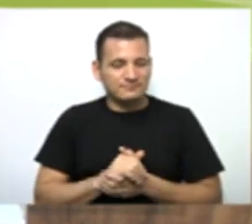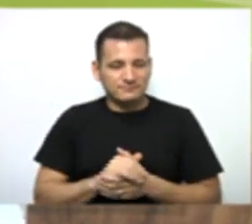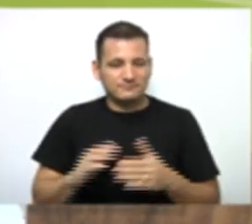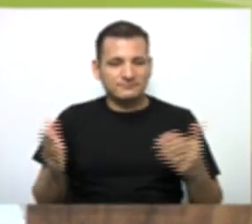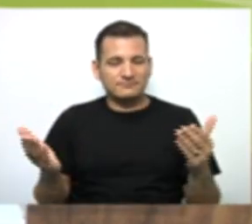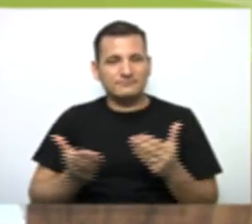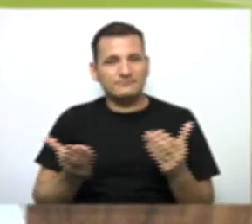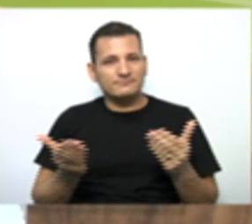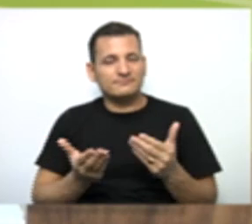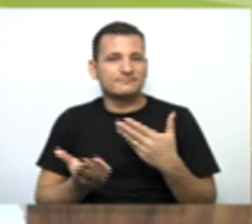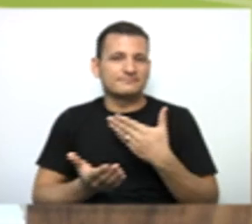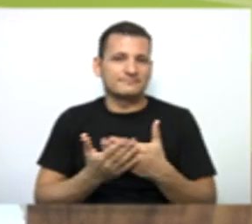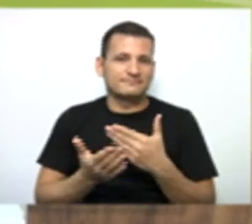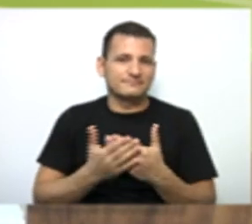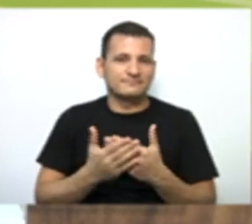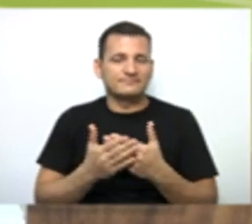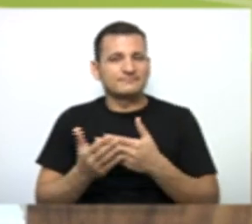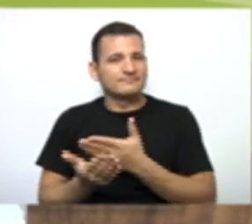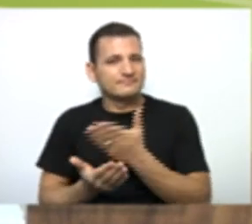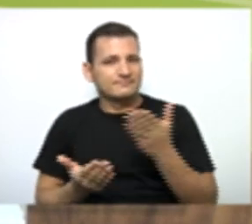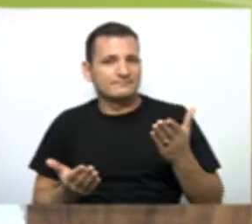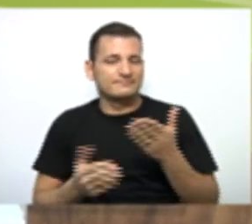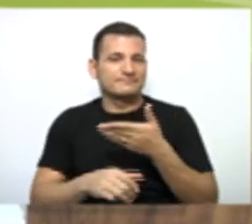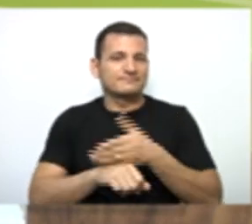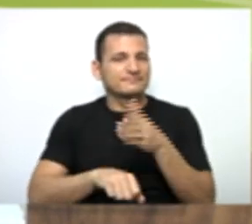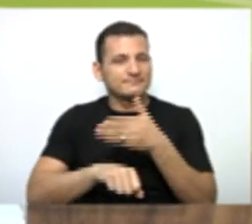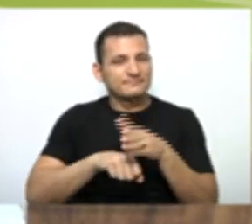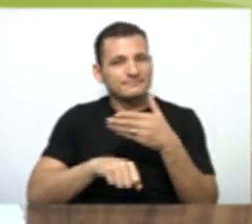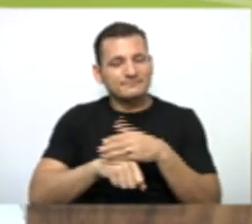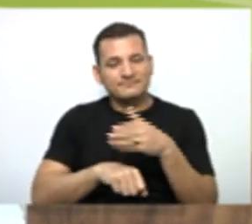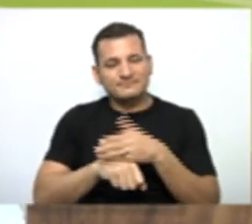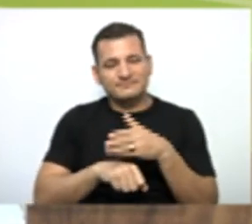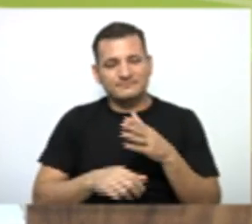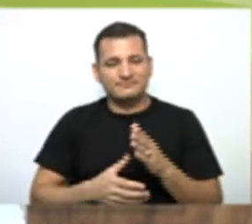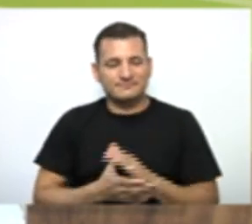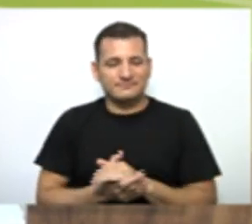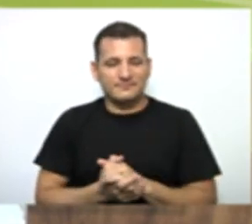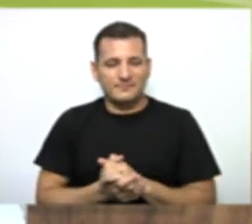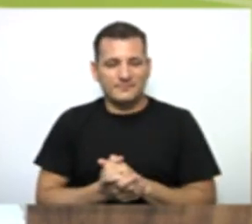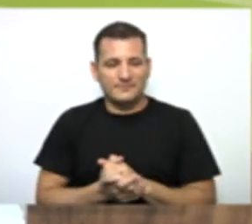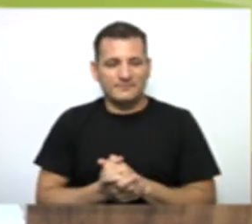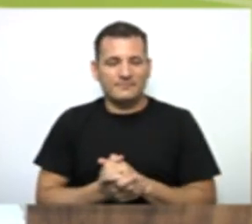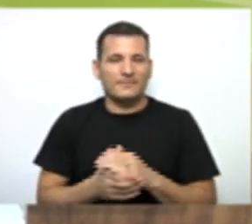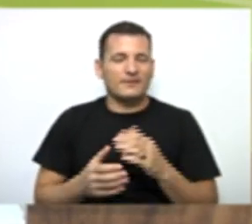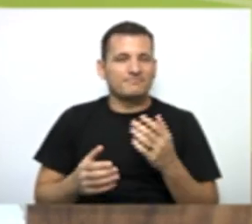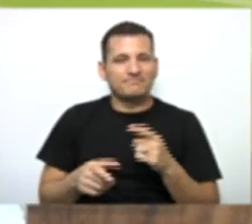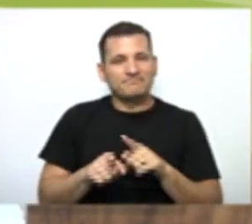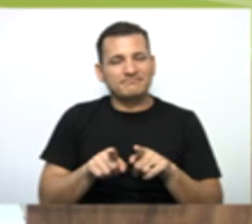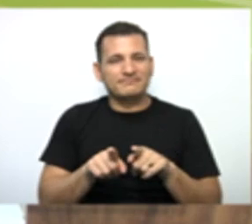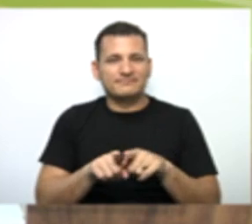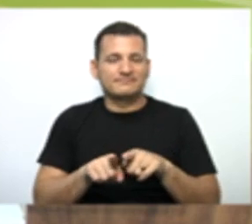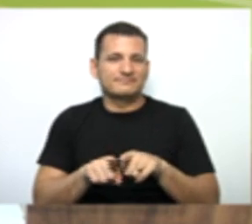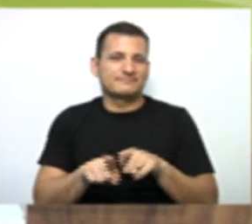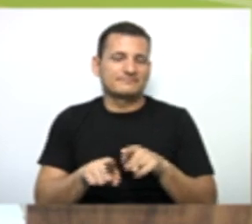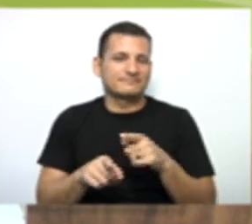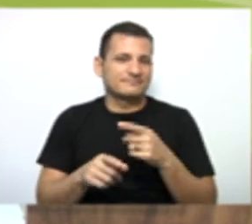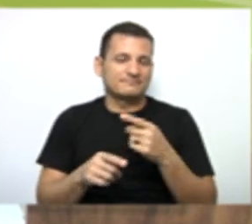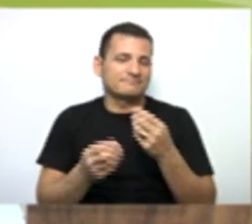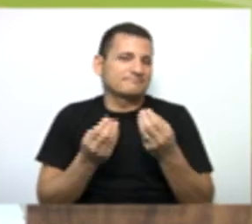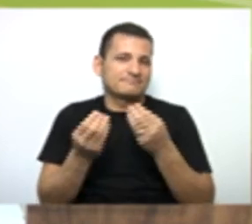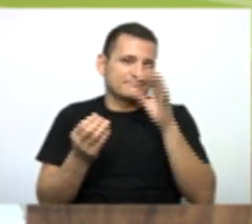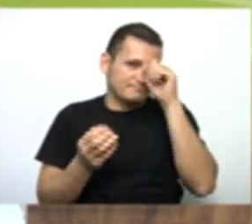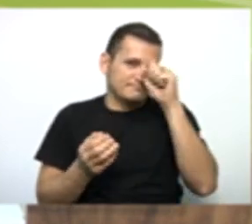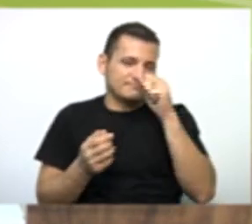hoje, vocês terão que praticar, né? E até tem uma... A gente costuma falar que a gente só aprende